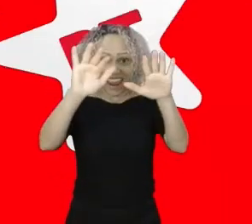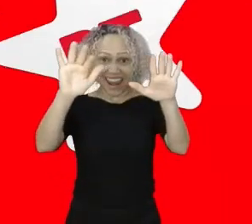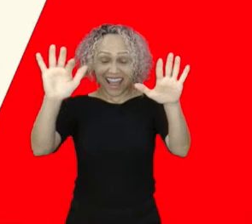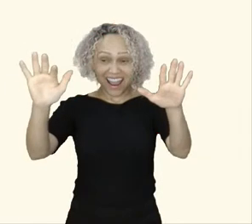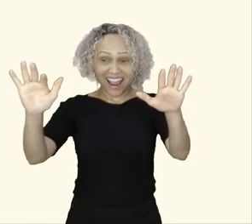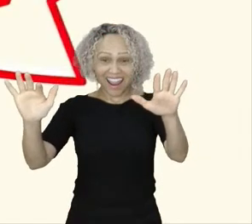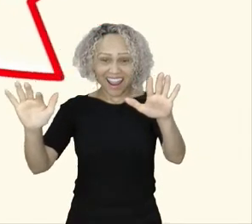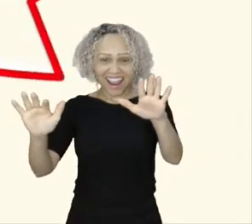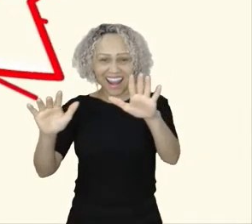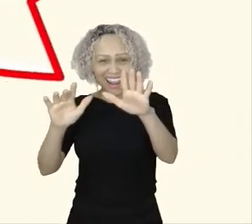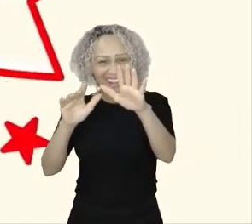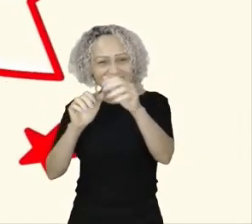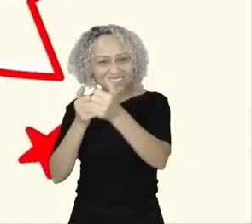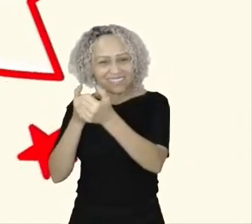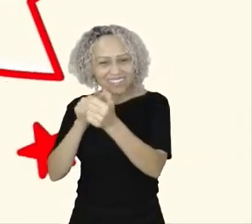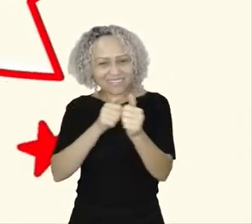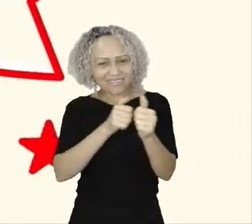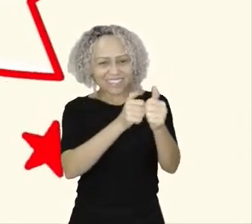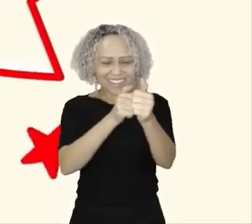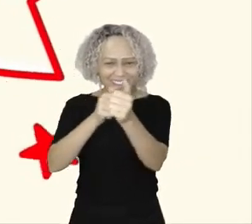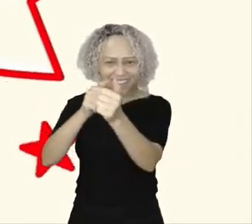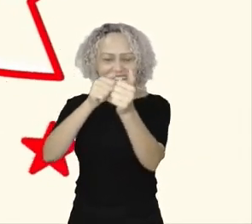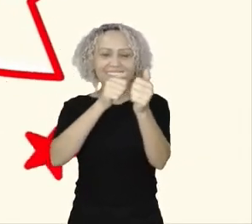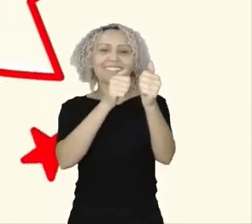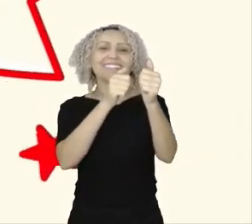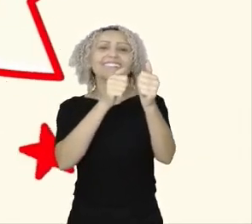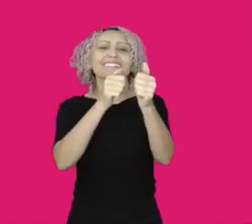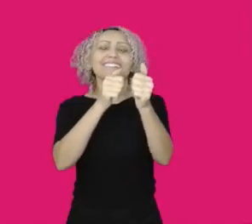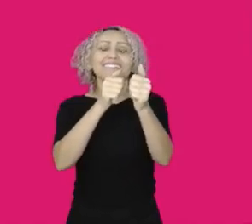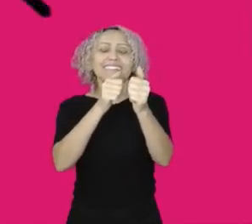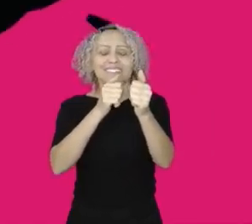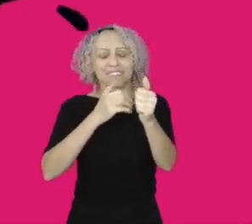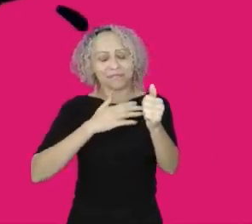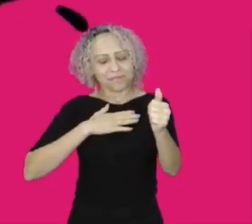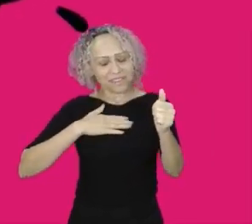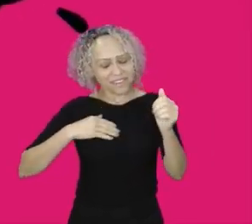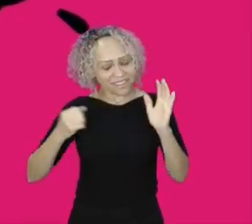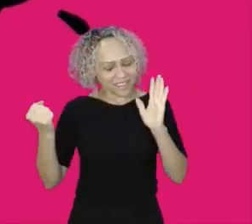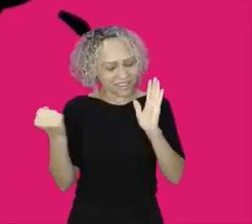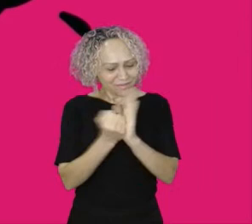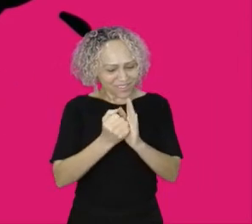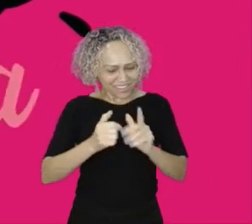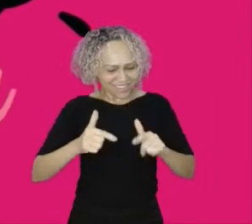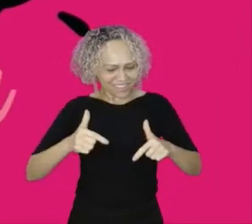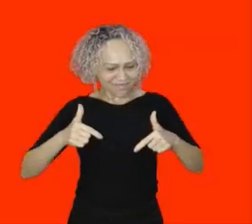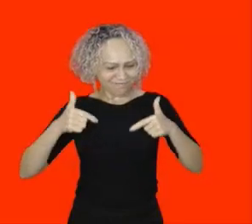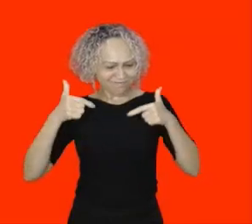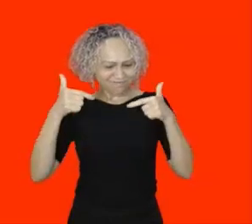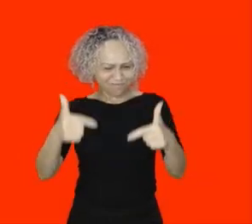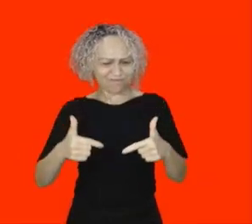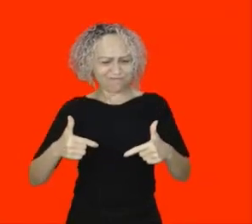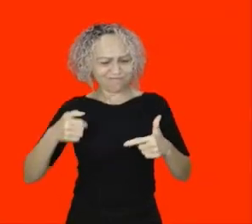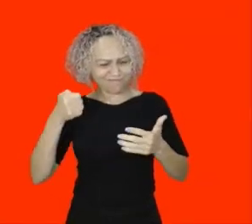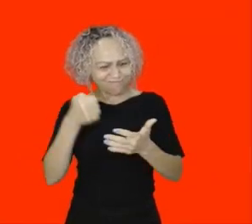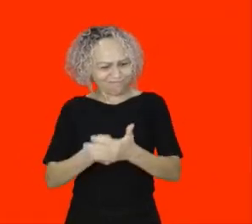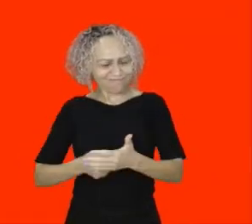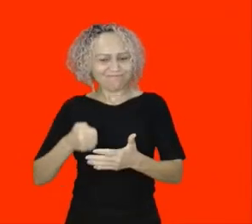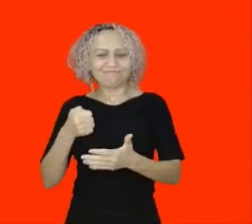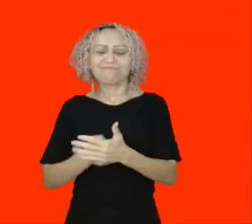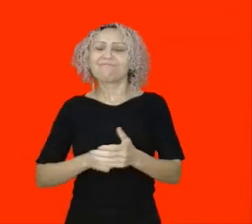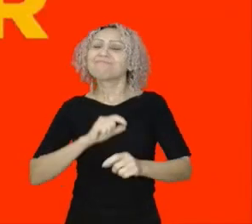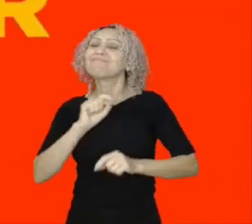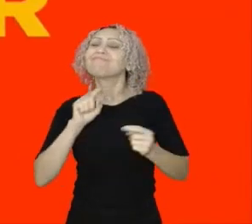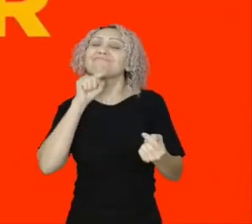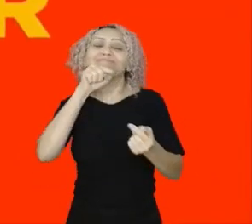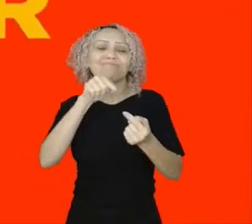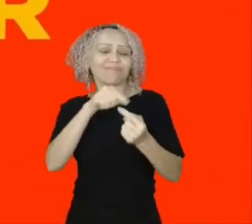brilha, ela é quem vai me guiar. Ser guerreira é minha sina,